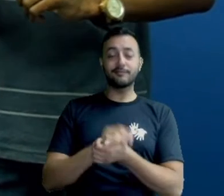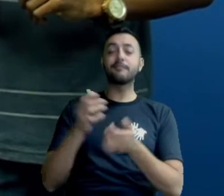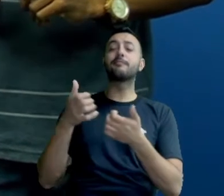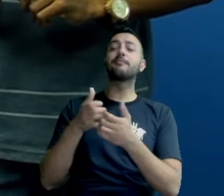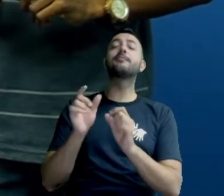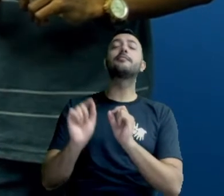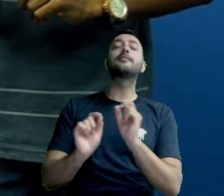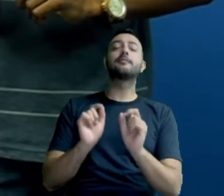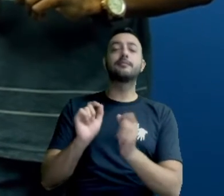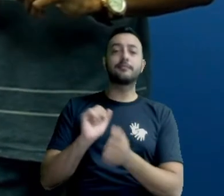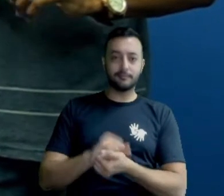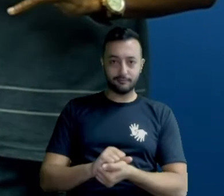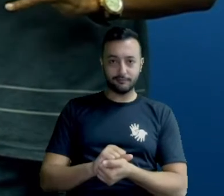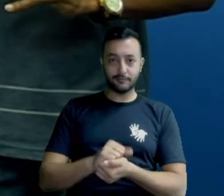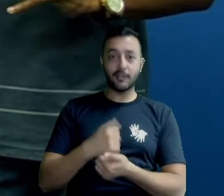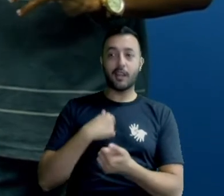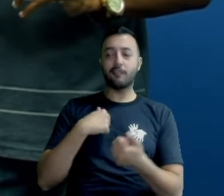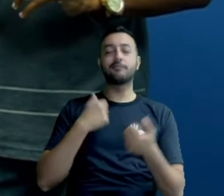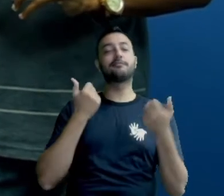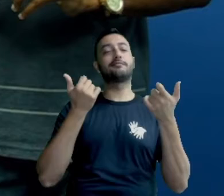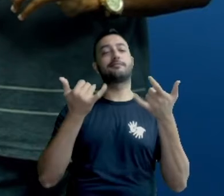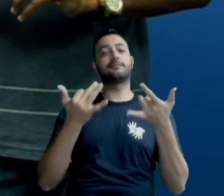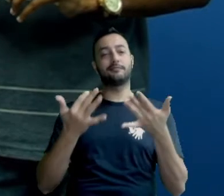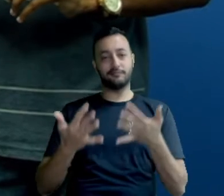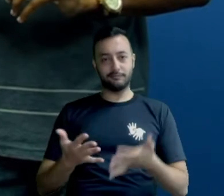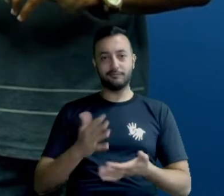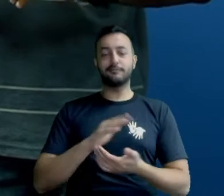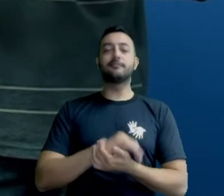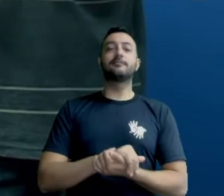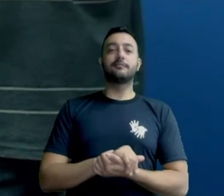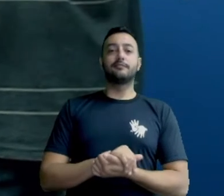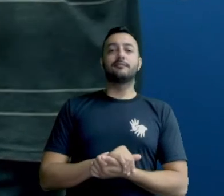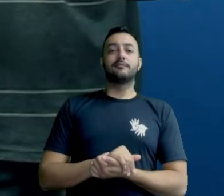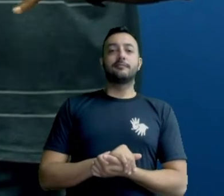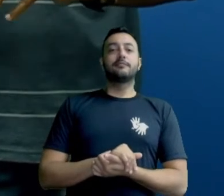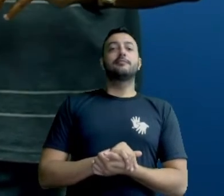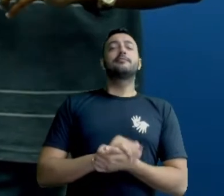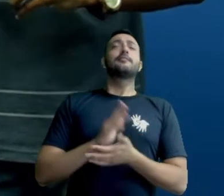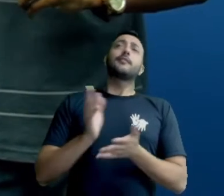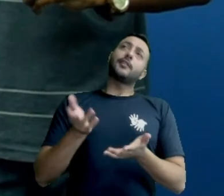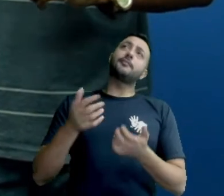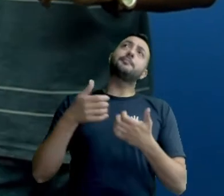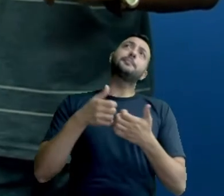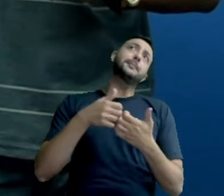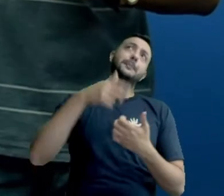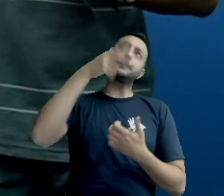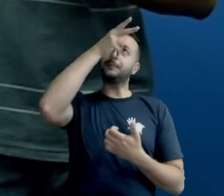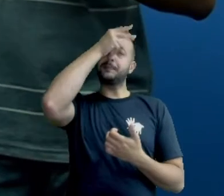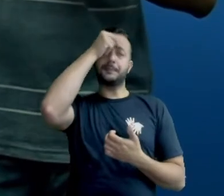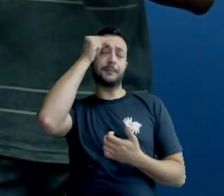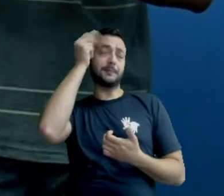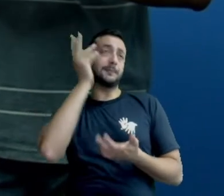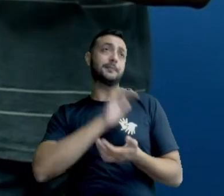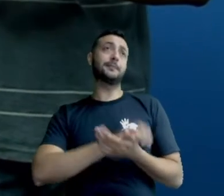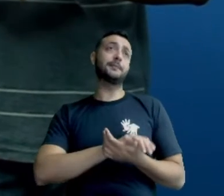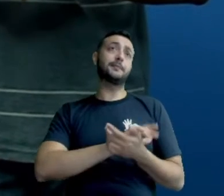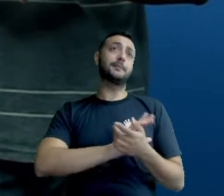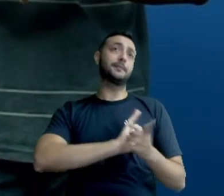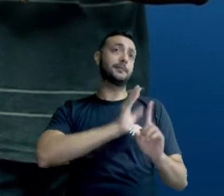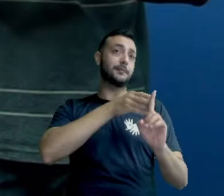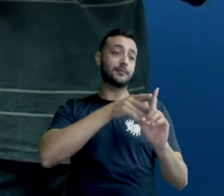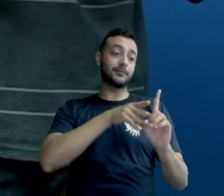de quê? Aí você vai dizer, né? Fica perto, a prefeitura, fica perto aqui da